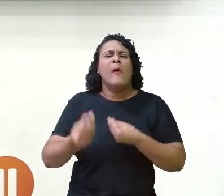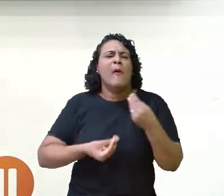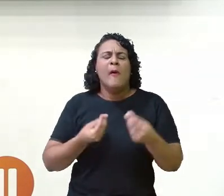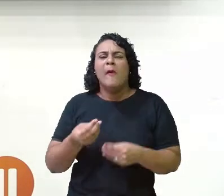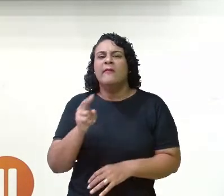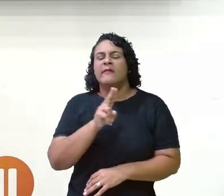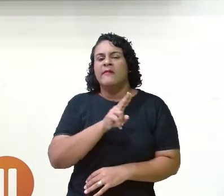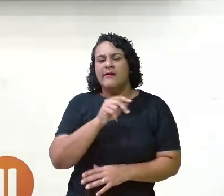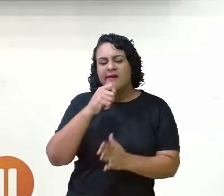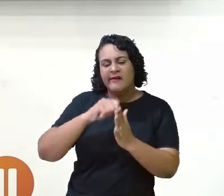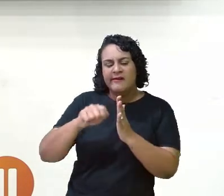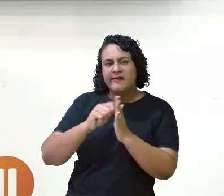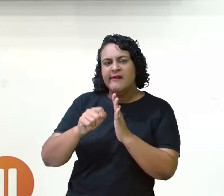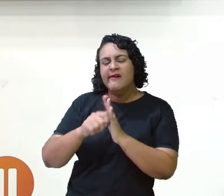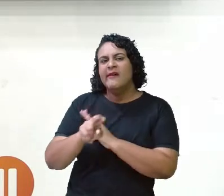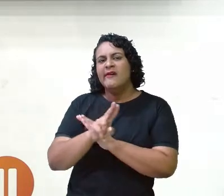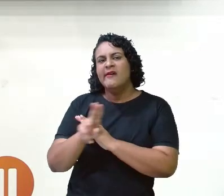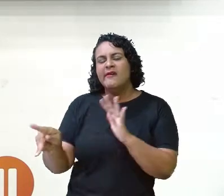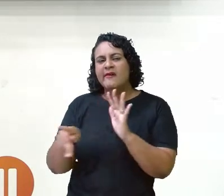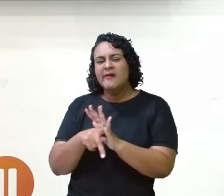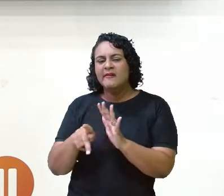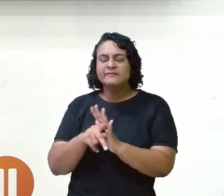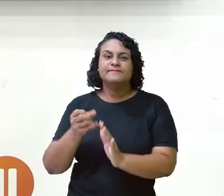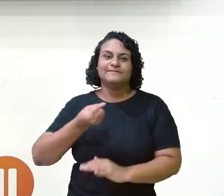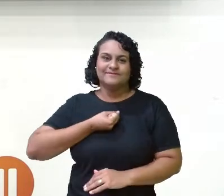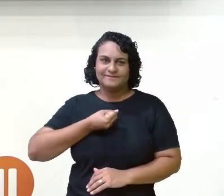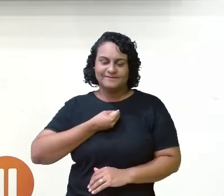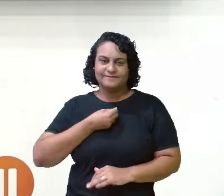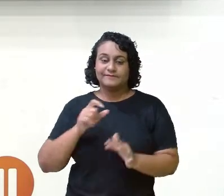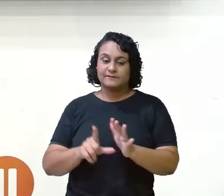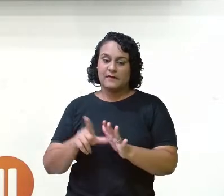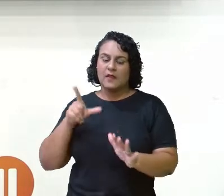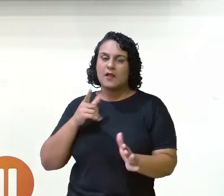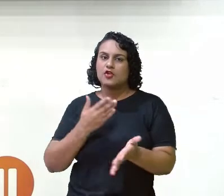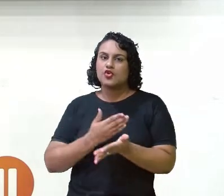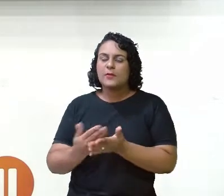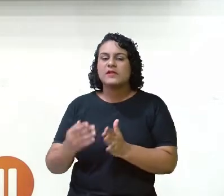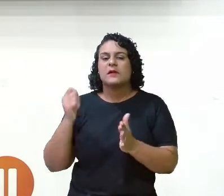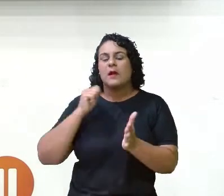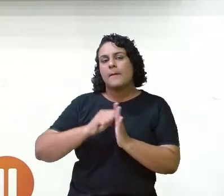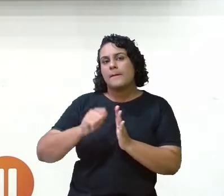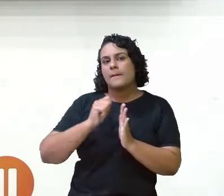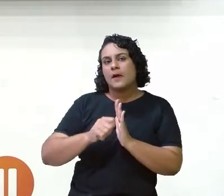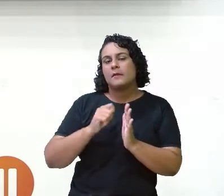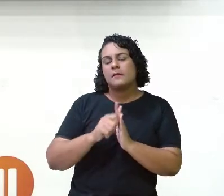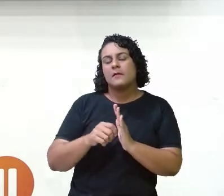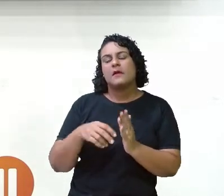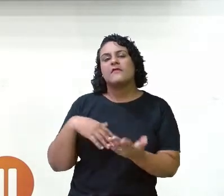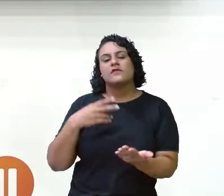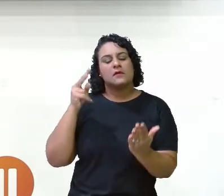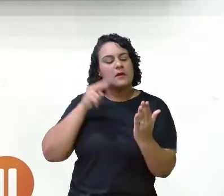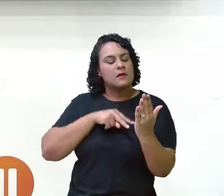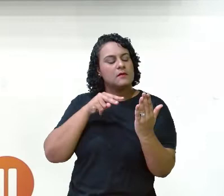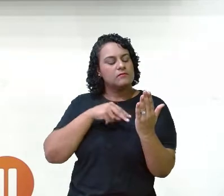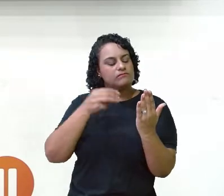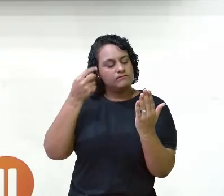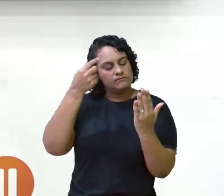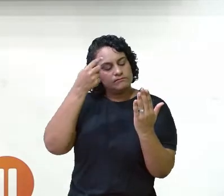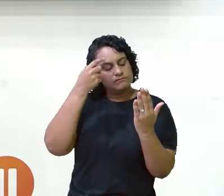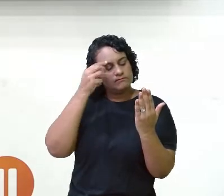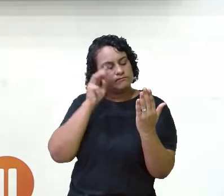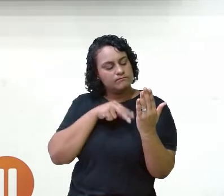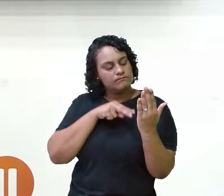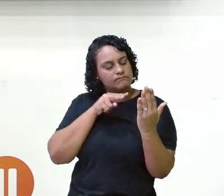né, esses números. Então, antes de você escrever, você lê na sua mente esse número, porque